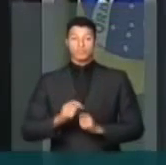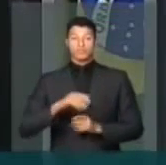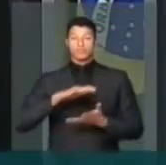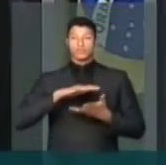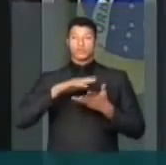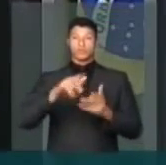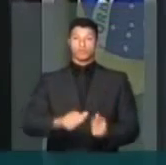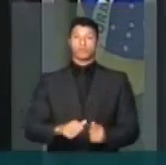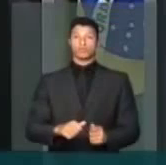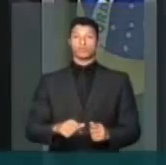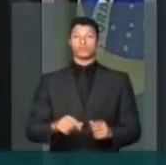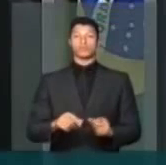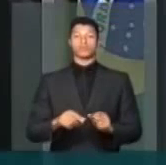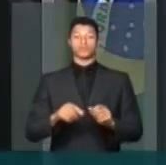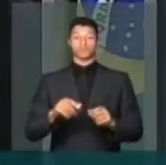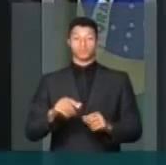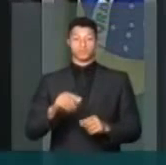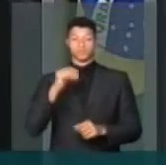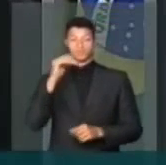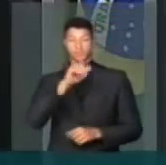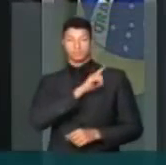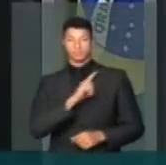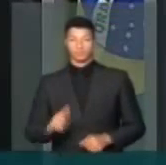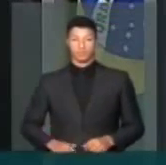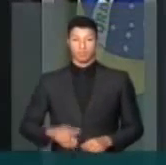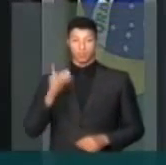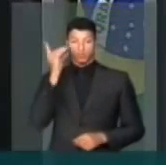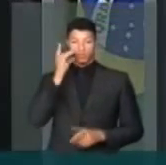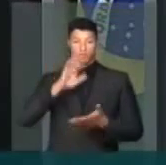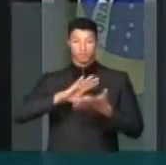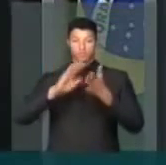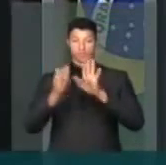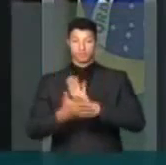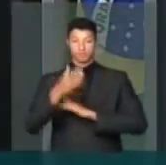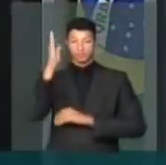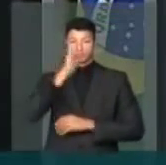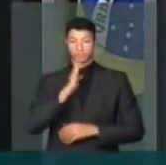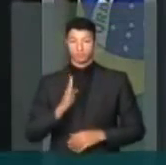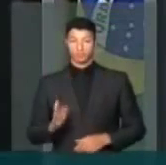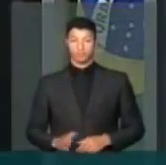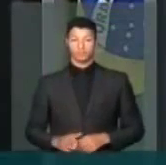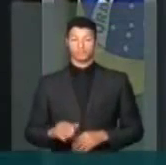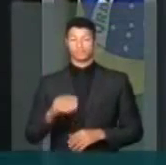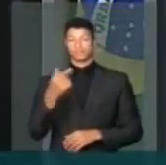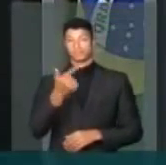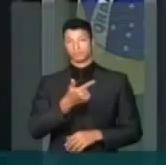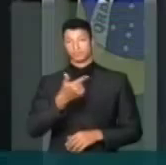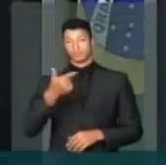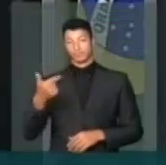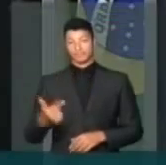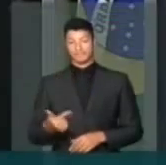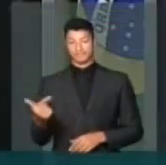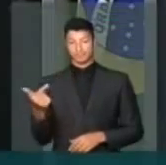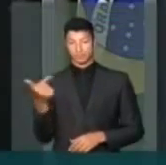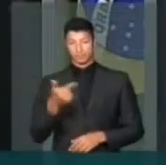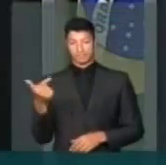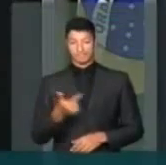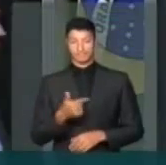do mundo, o governo Dilma transformou o Brasil apenas no